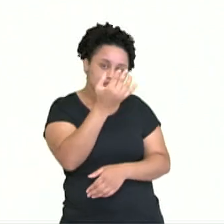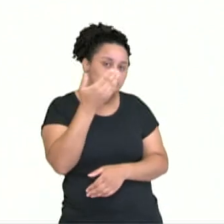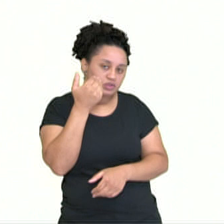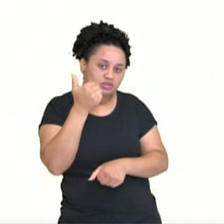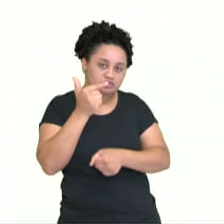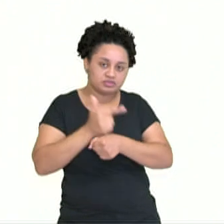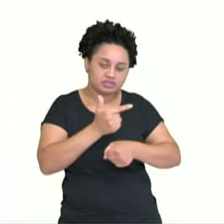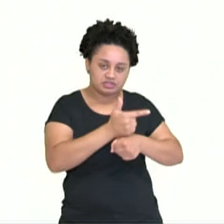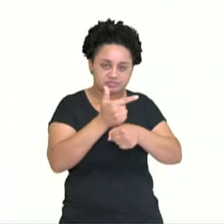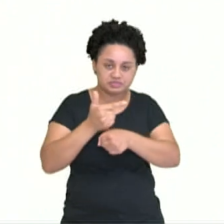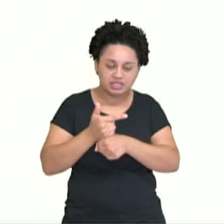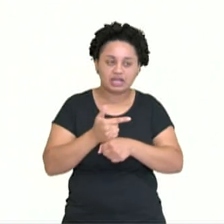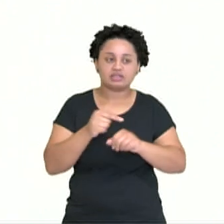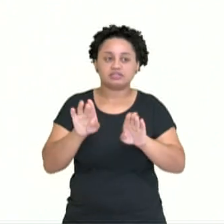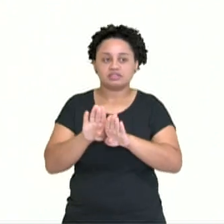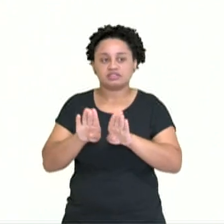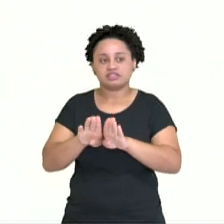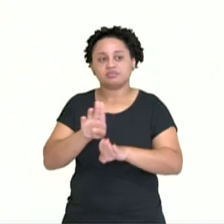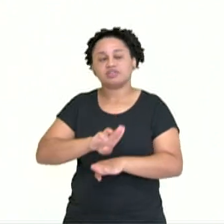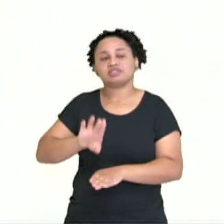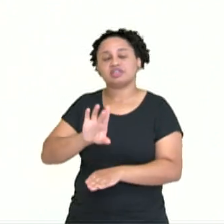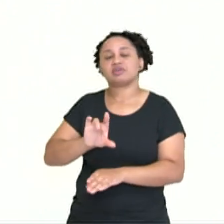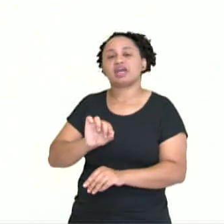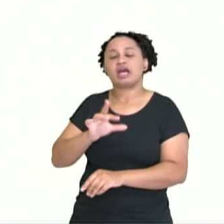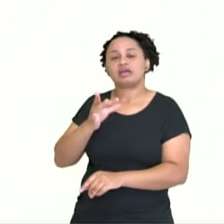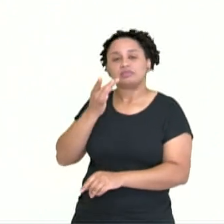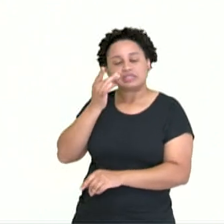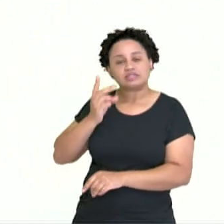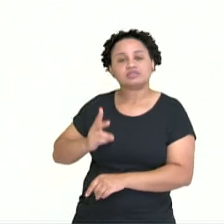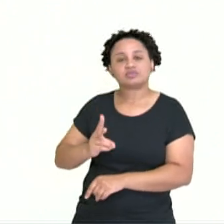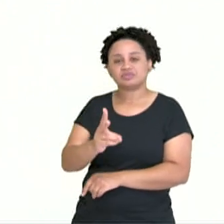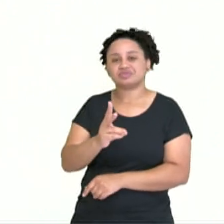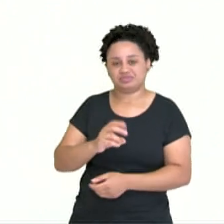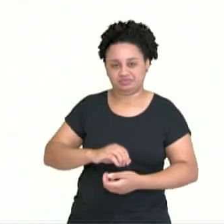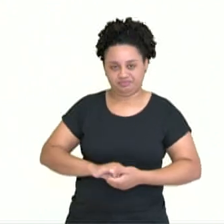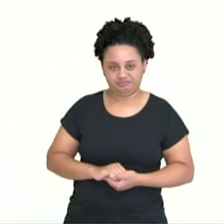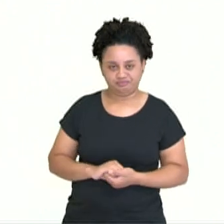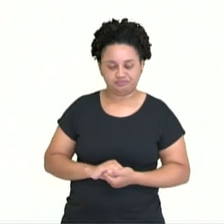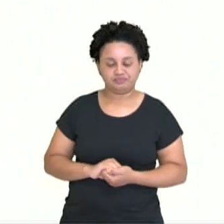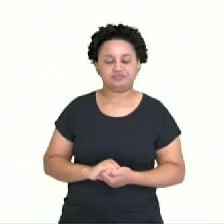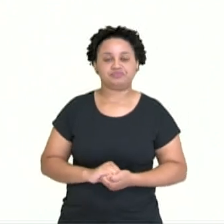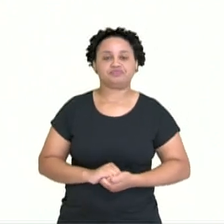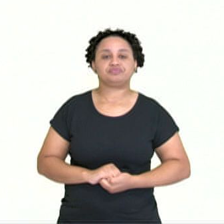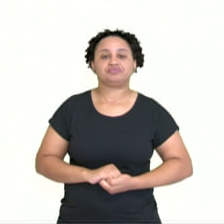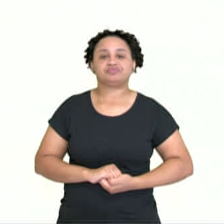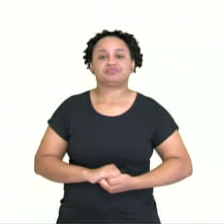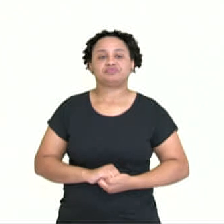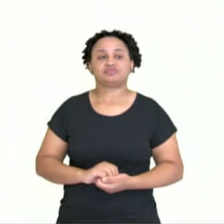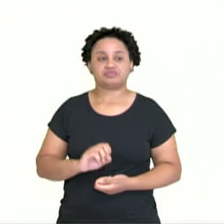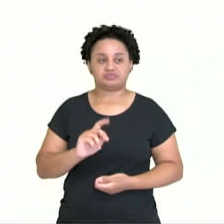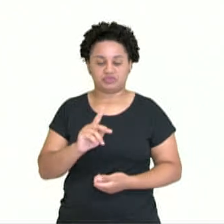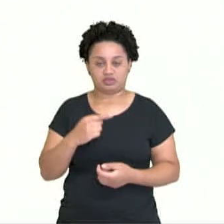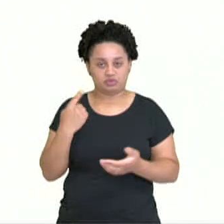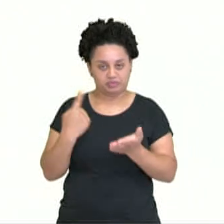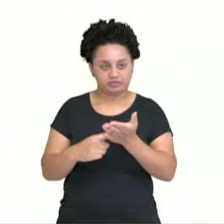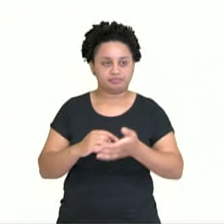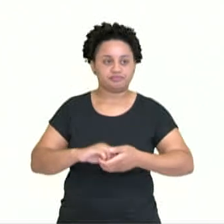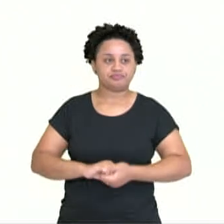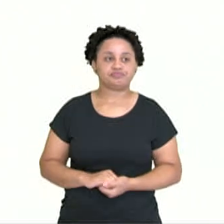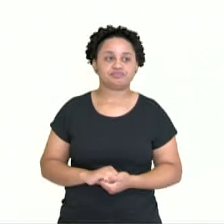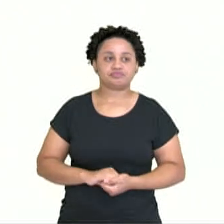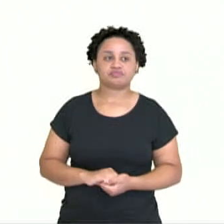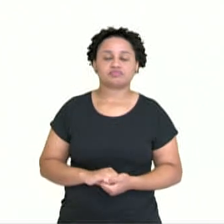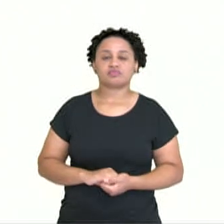conversar um pouco também sobre o uso do present continuous, que em português significa presente contínuo, ok? No